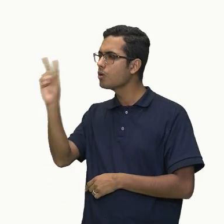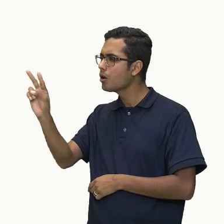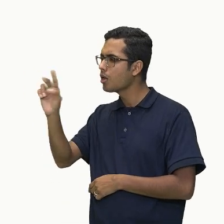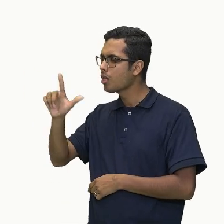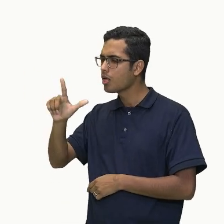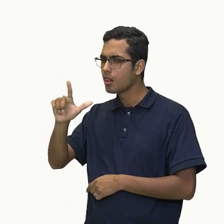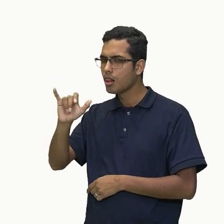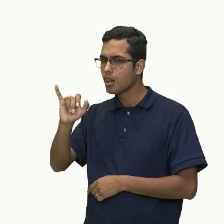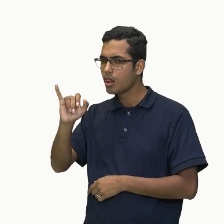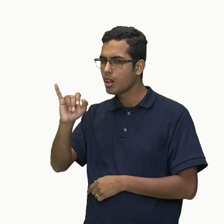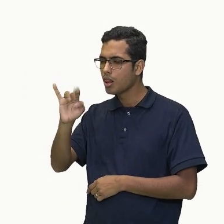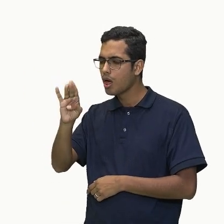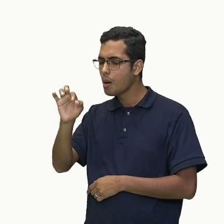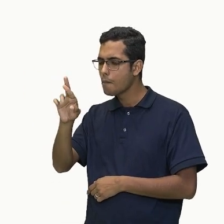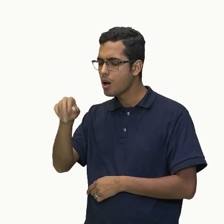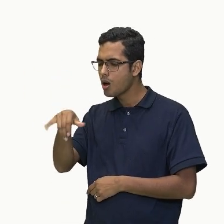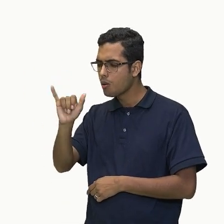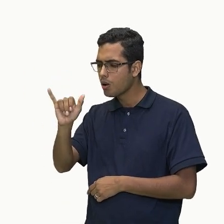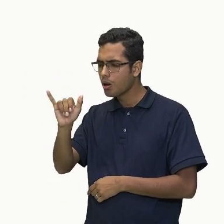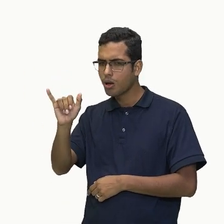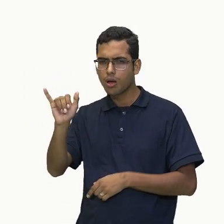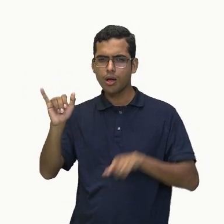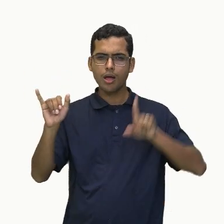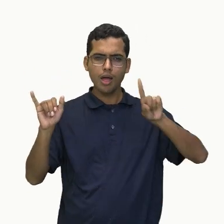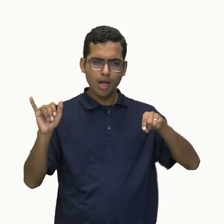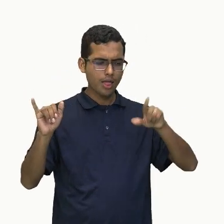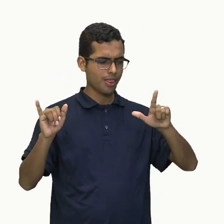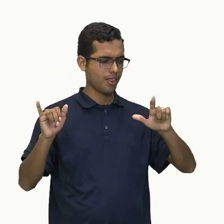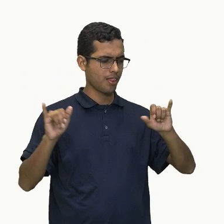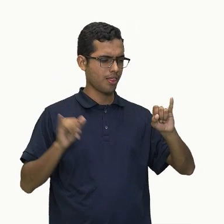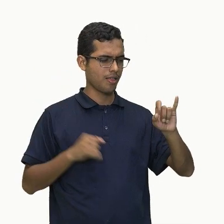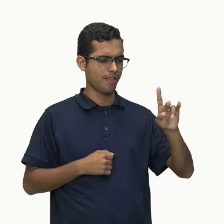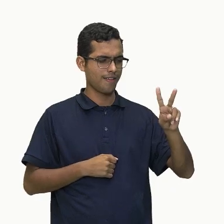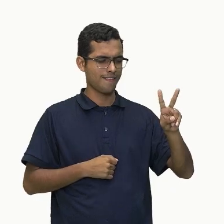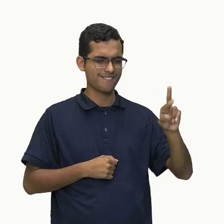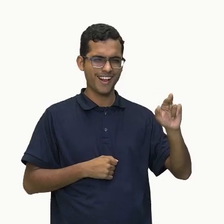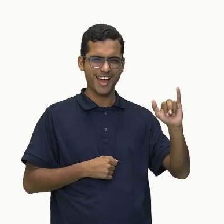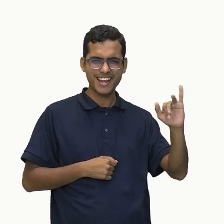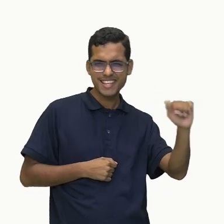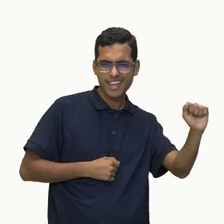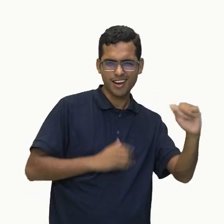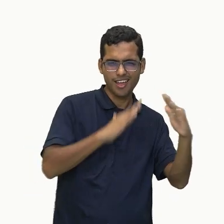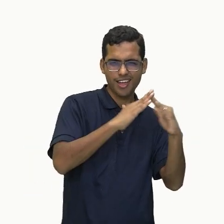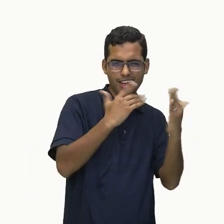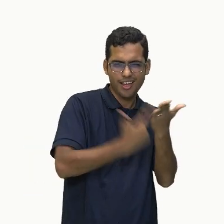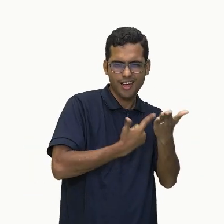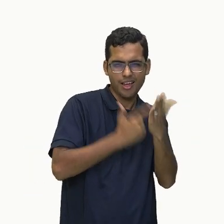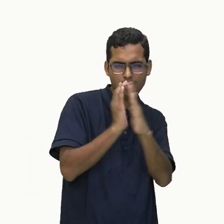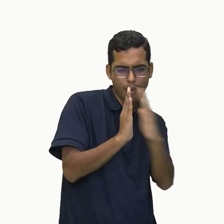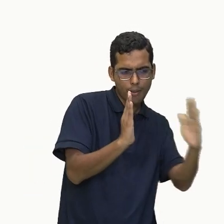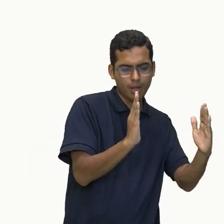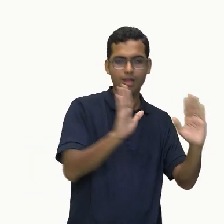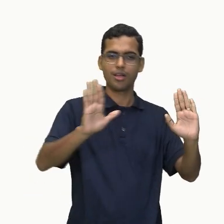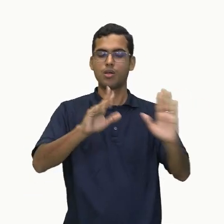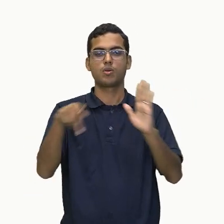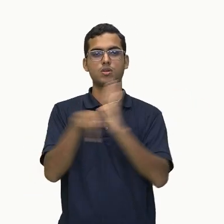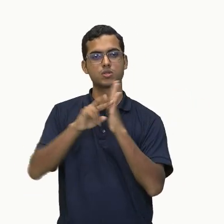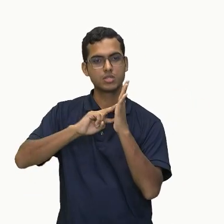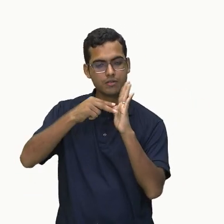Library, library. Mas, na verdade, significa biblioteca, né? Então, tá aqui a abreviação,